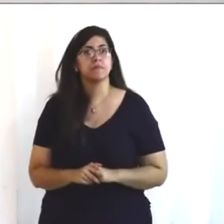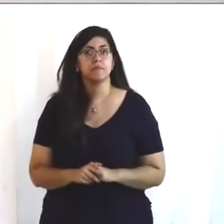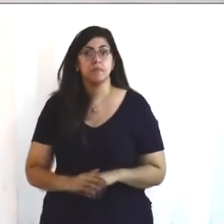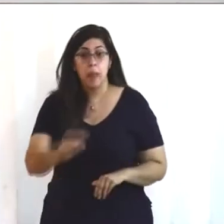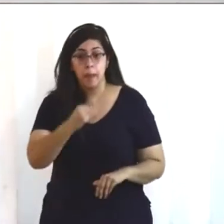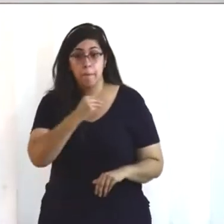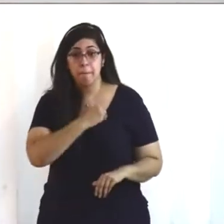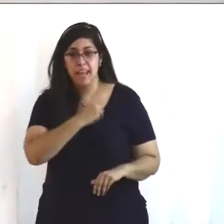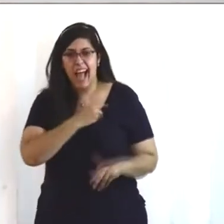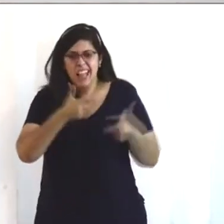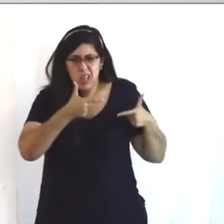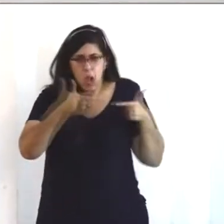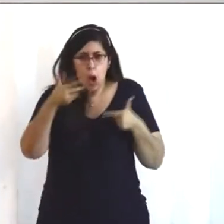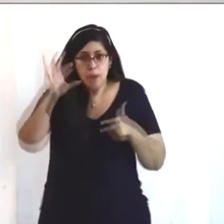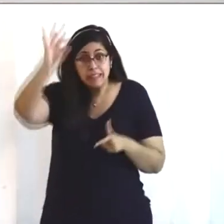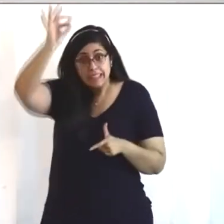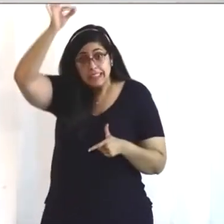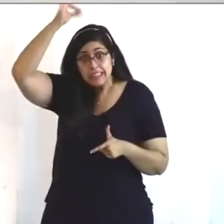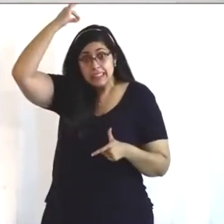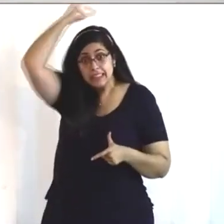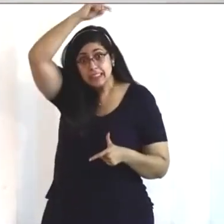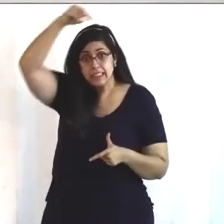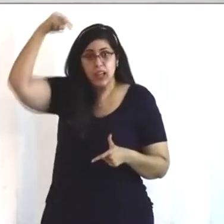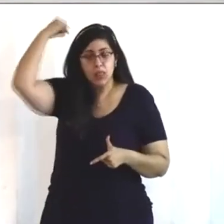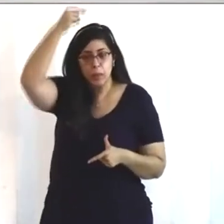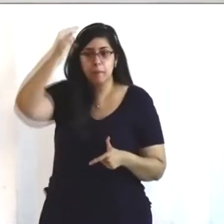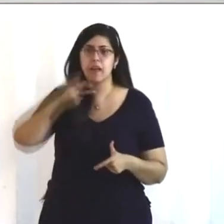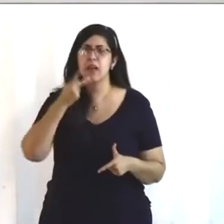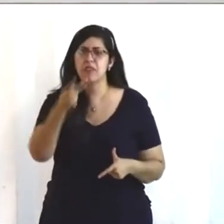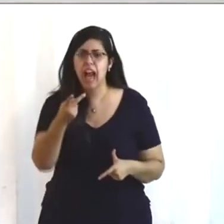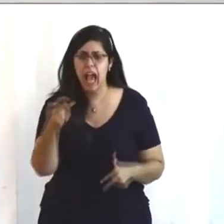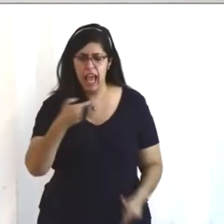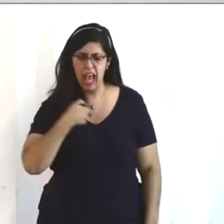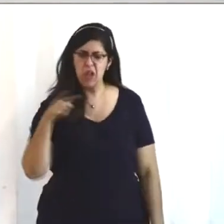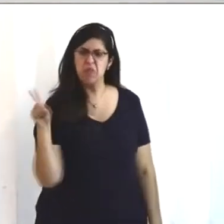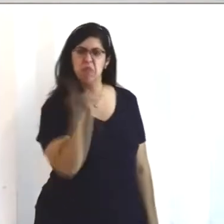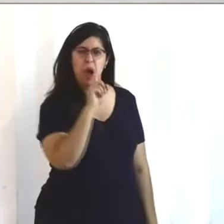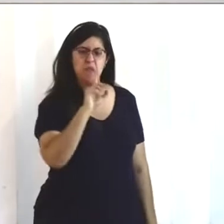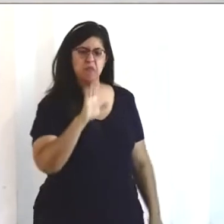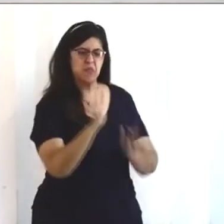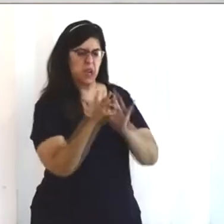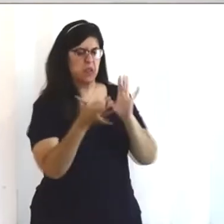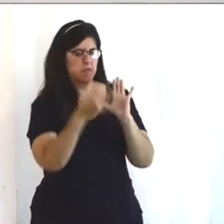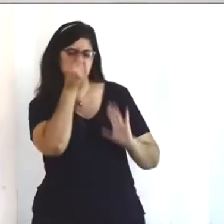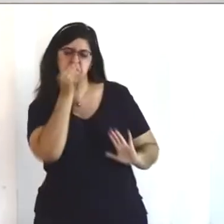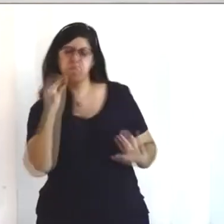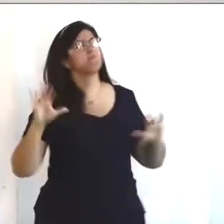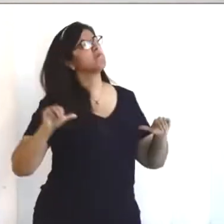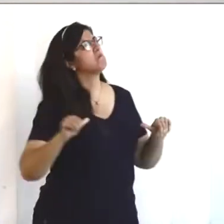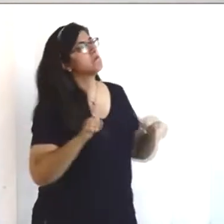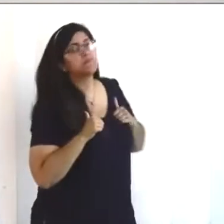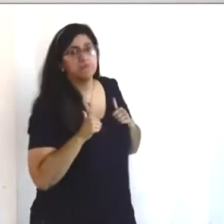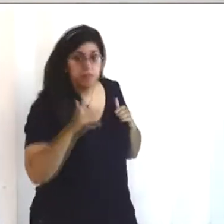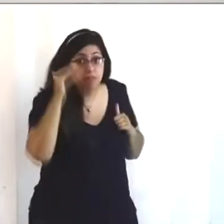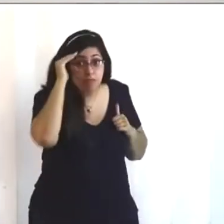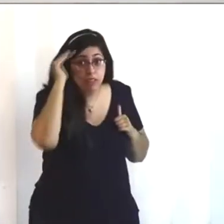contra o Espírito Santo é negar a Jesus. É dizer não a Jesus, isso é pecado contra o Espírito